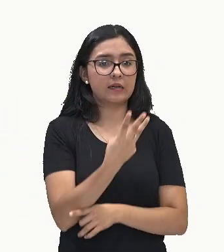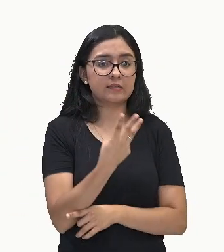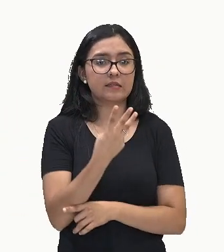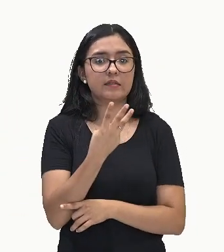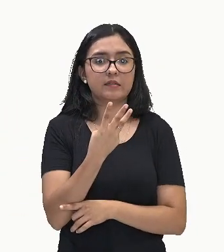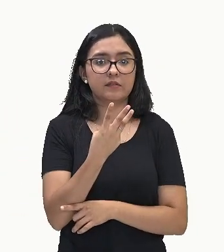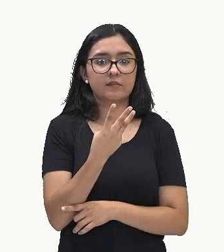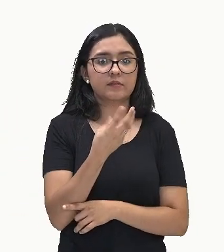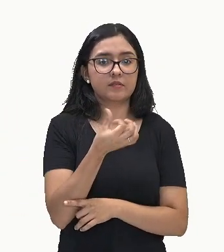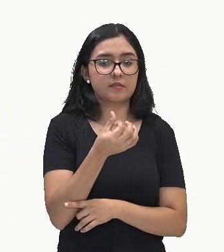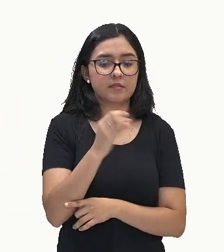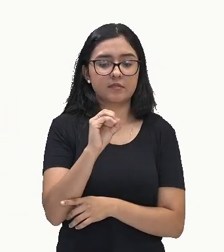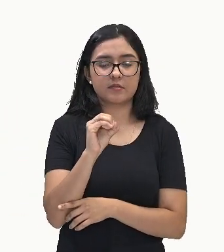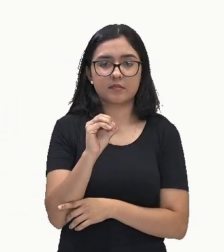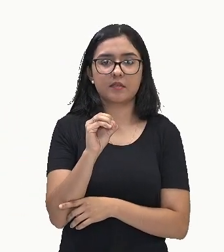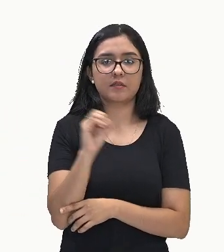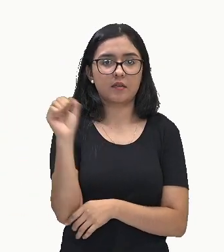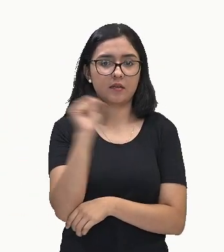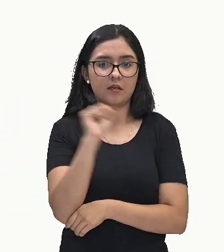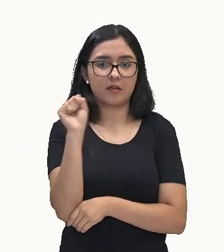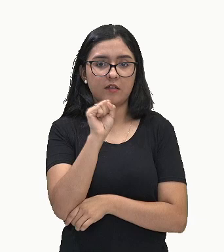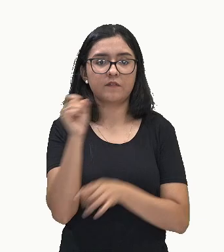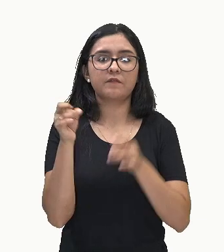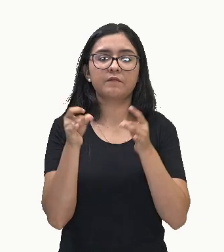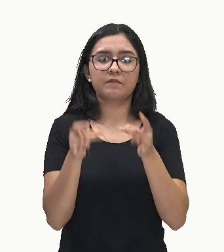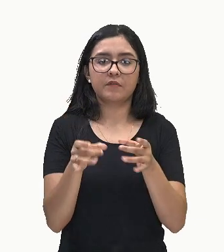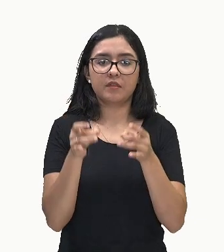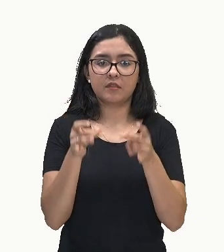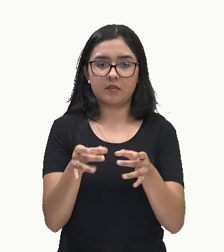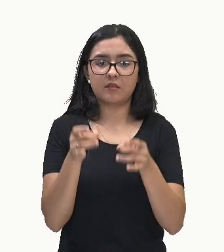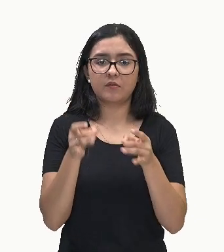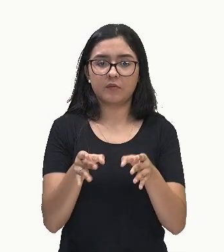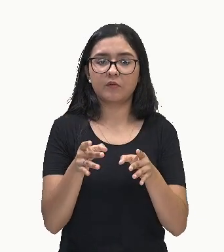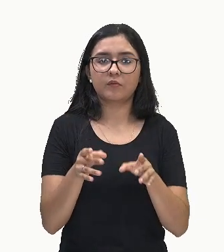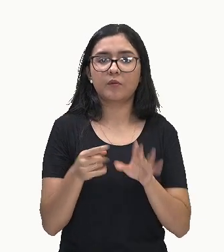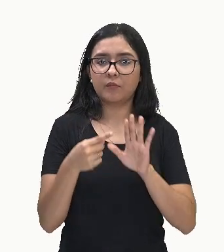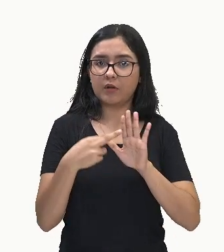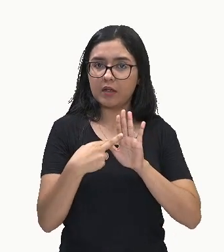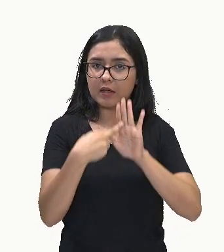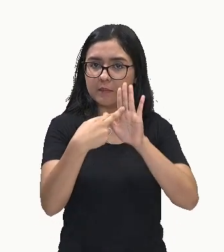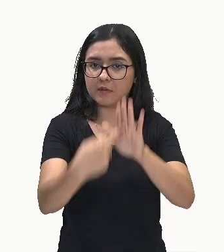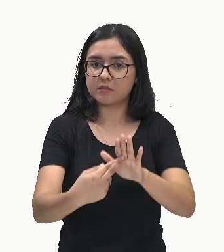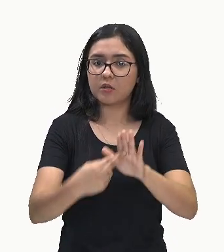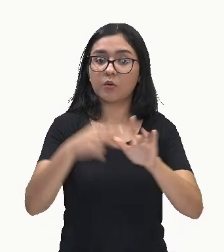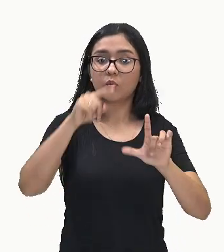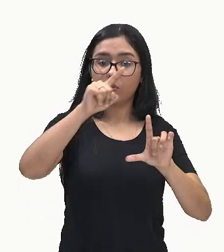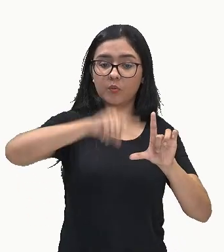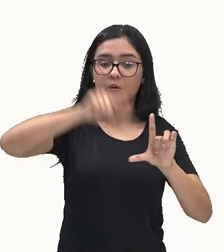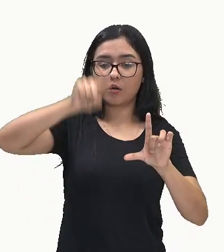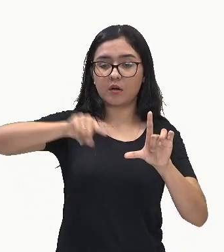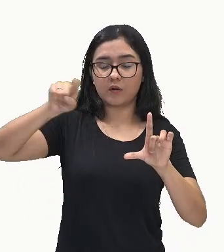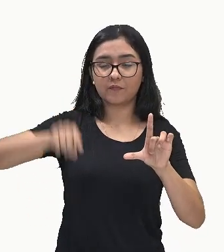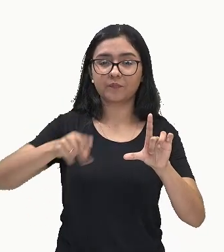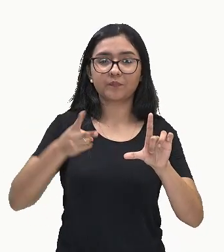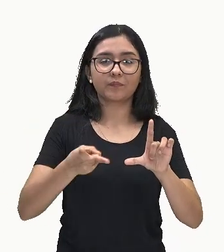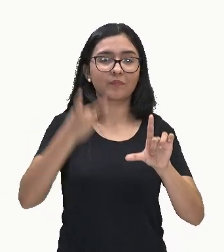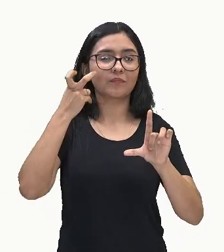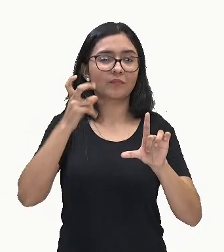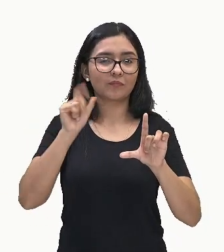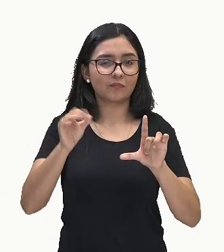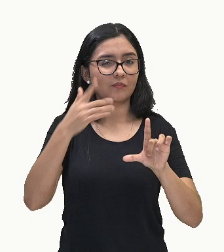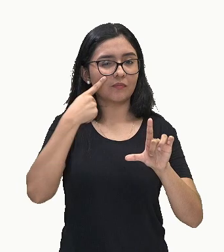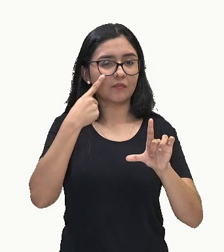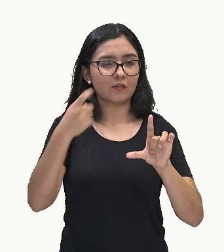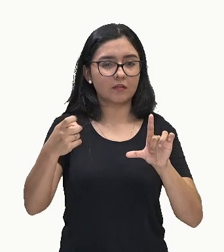unidades às vendas de 2015 conforme representado no gráfico Olha que interessante no nosso gráfico Aqui nós temos os